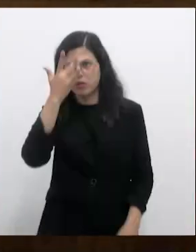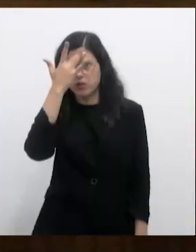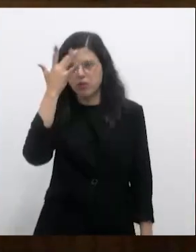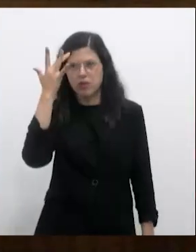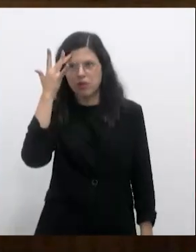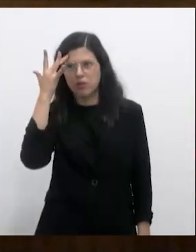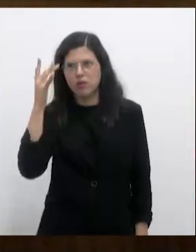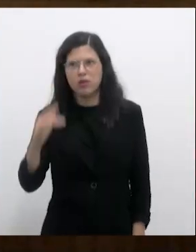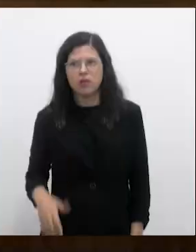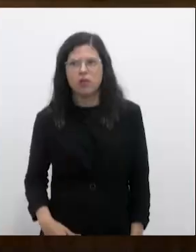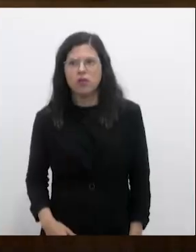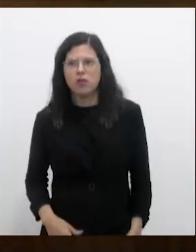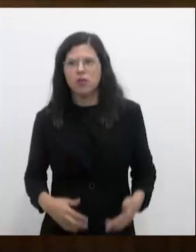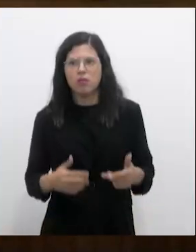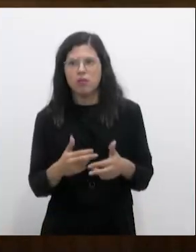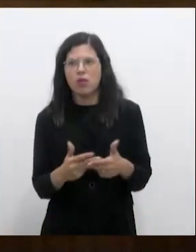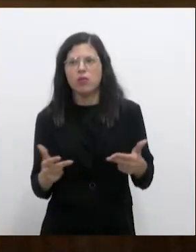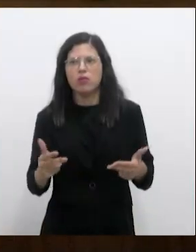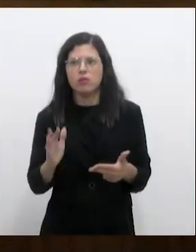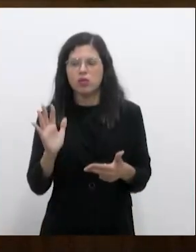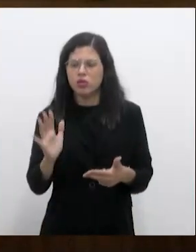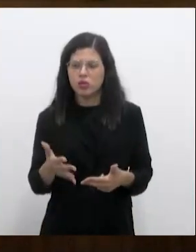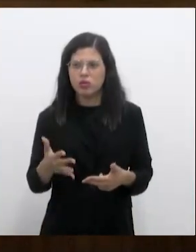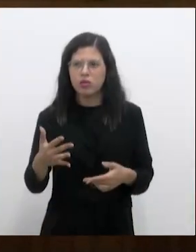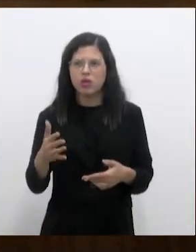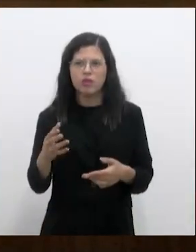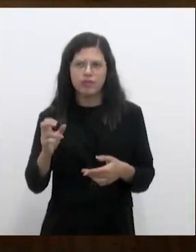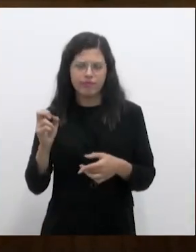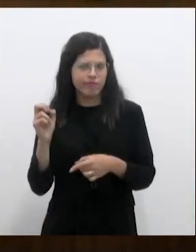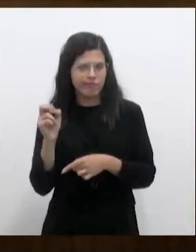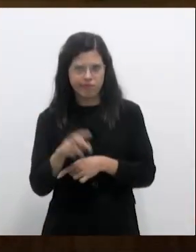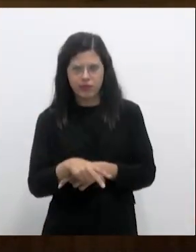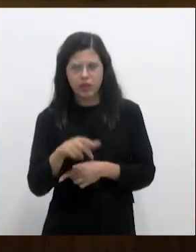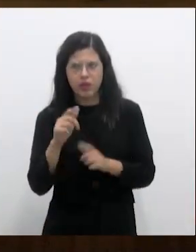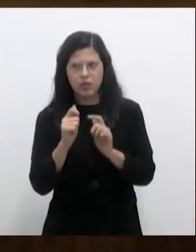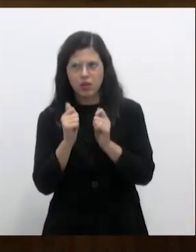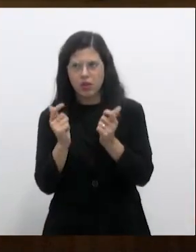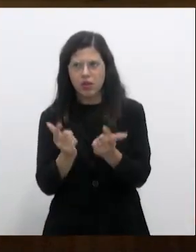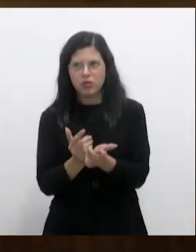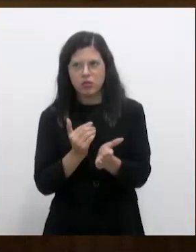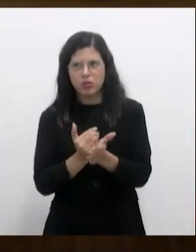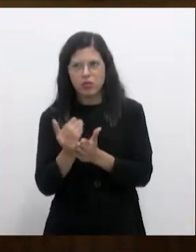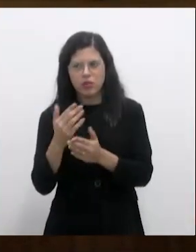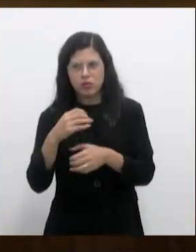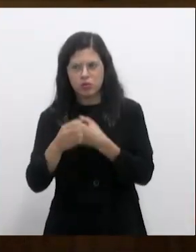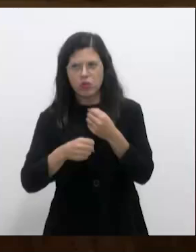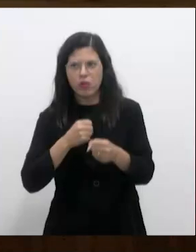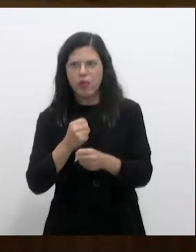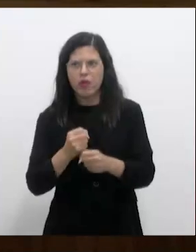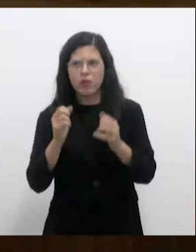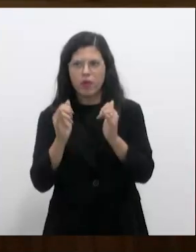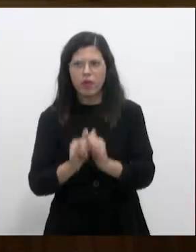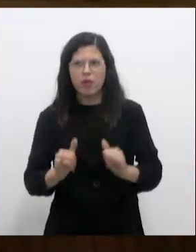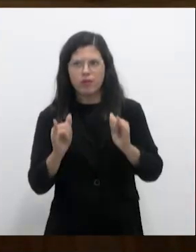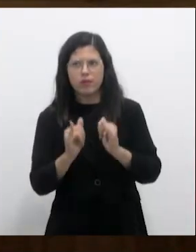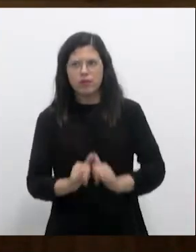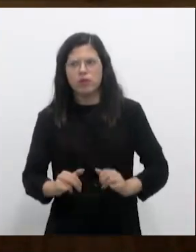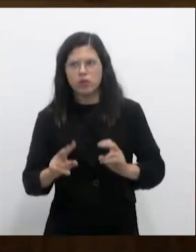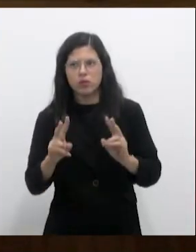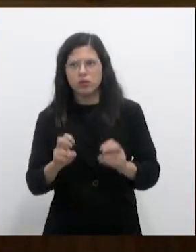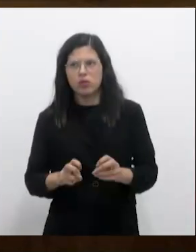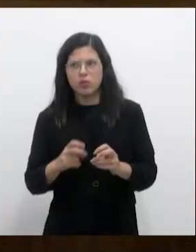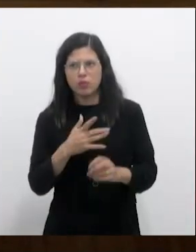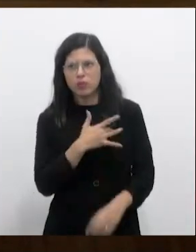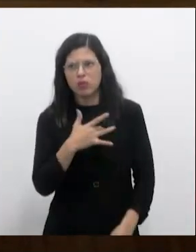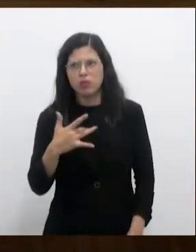saúde mental. É uma coisa que a gente já vem, desde que eu entrei aqui nessa casa, no início do ano, eu venho alertando que a questão da saúde mental